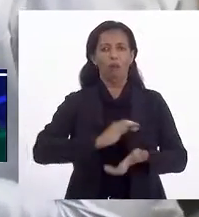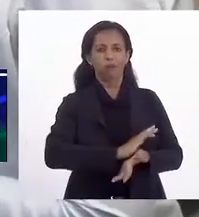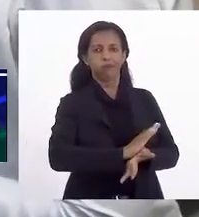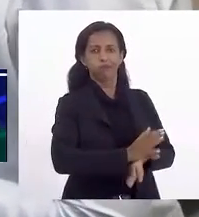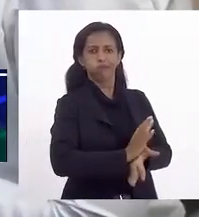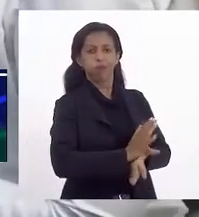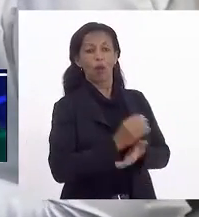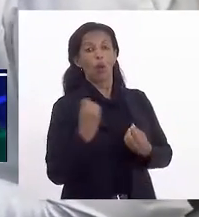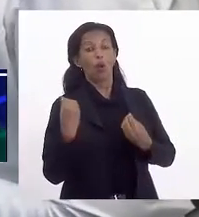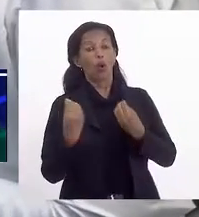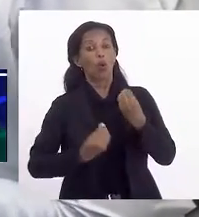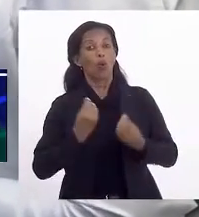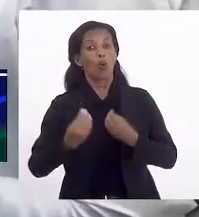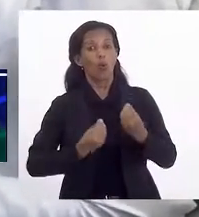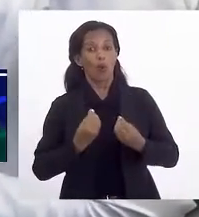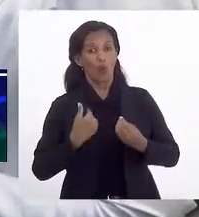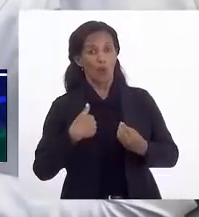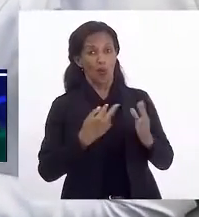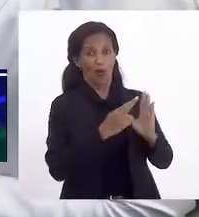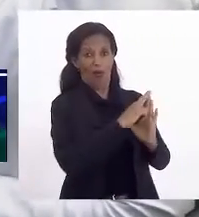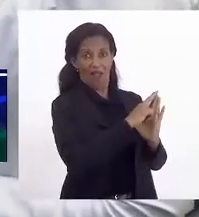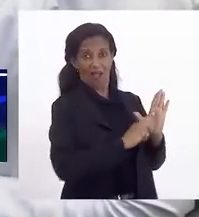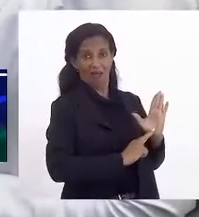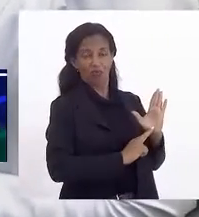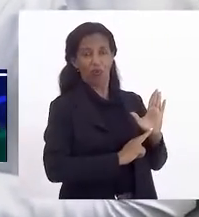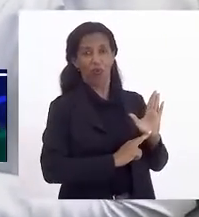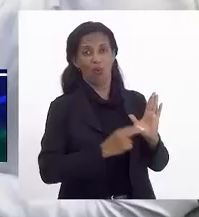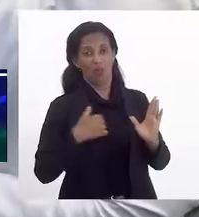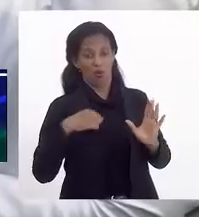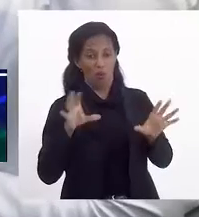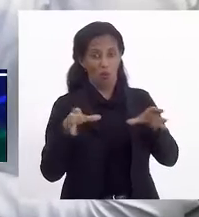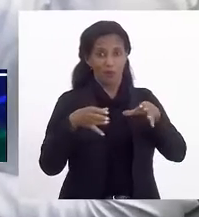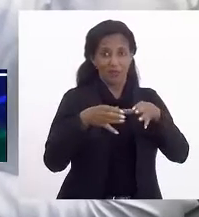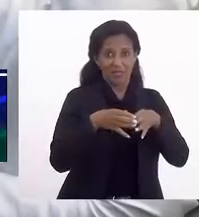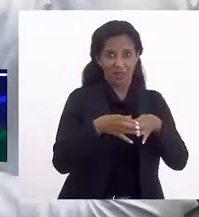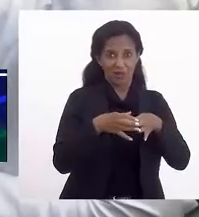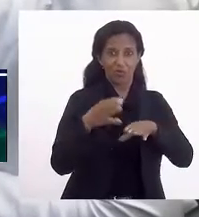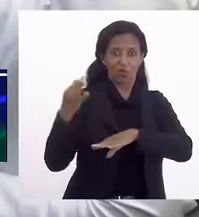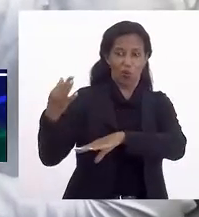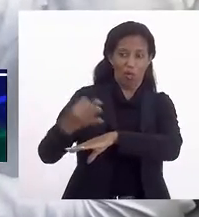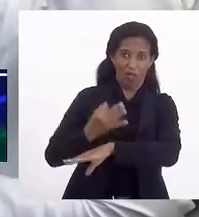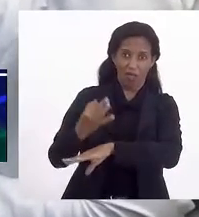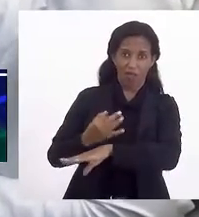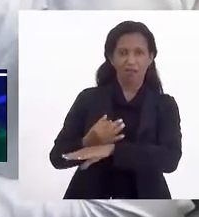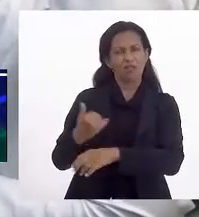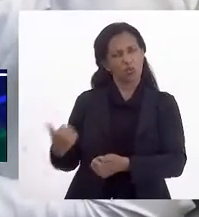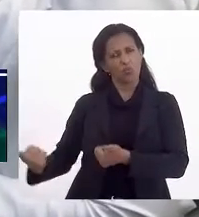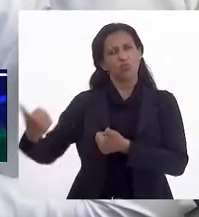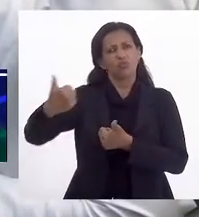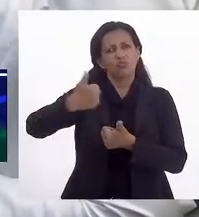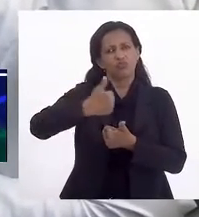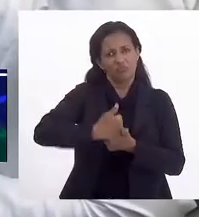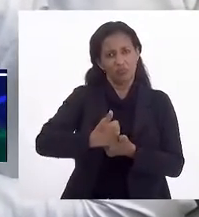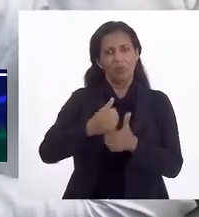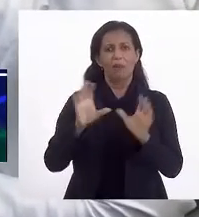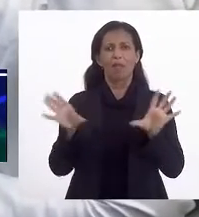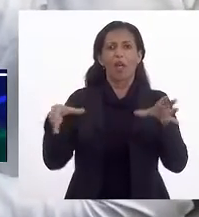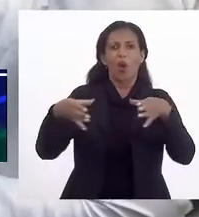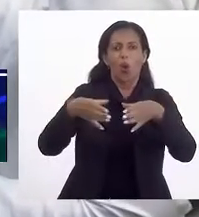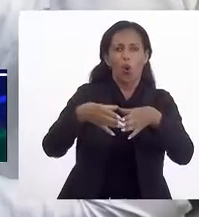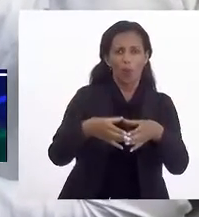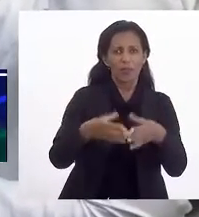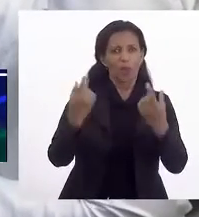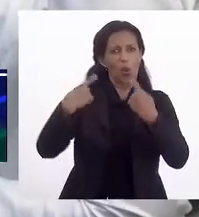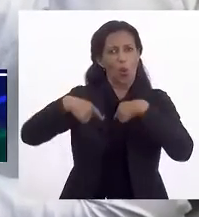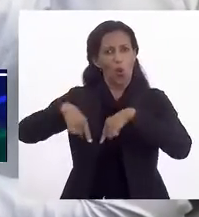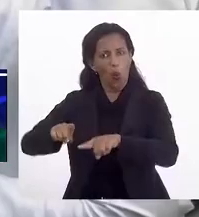relator da Comissão de Tolerância Religiosa, que por mim hoje eu substituiria pela Comissão de